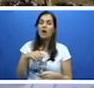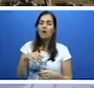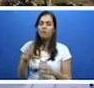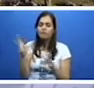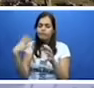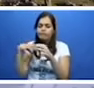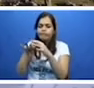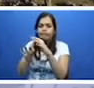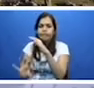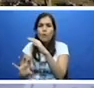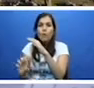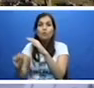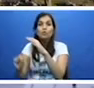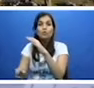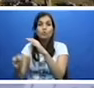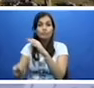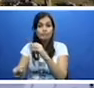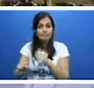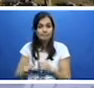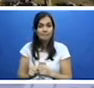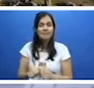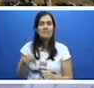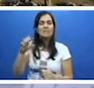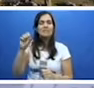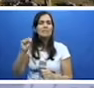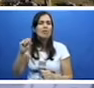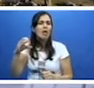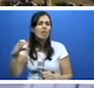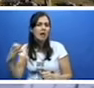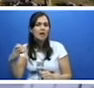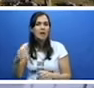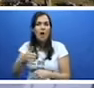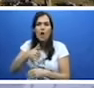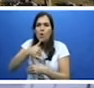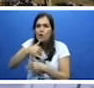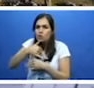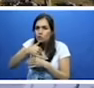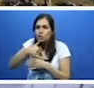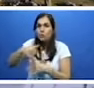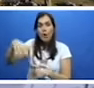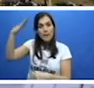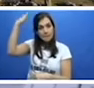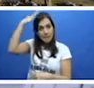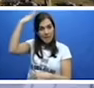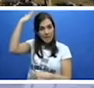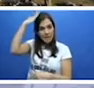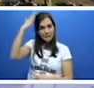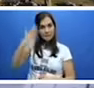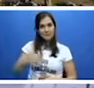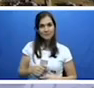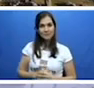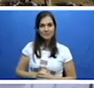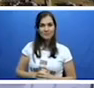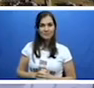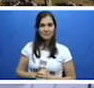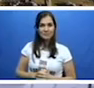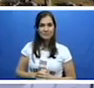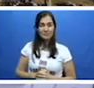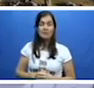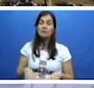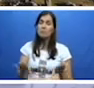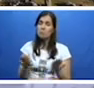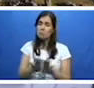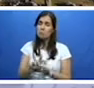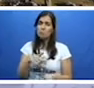Paraná Santa Catarina e Rio Grande do Sul mais podemos encontrar também alguns pequenos fragmentos no Estado de São Paulo